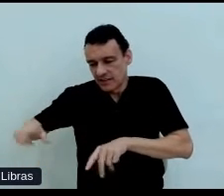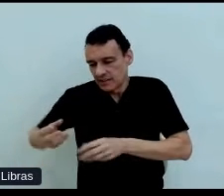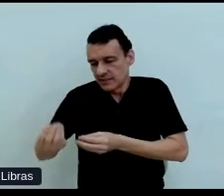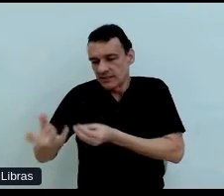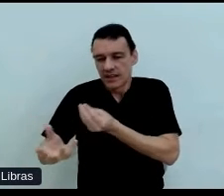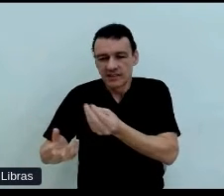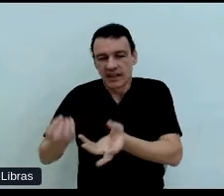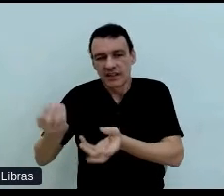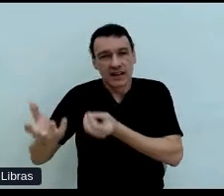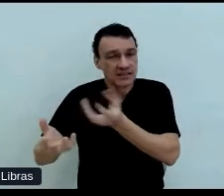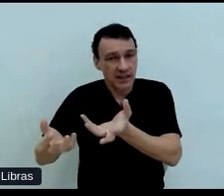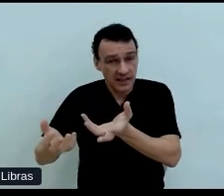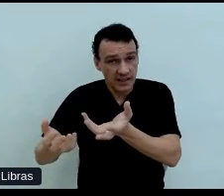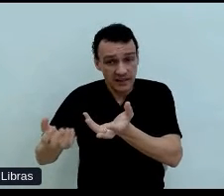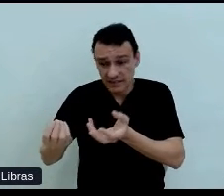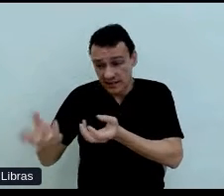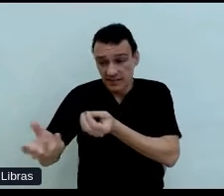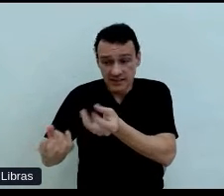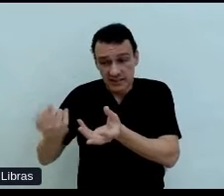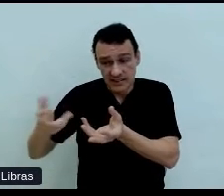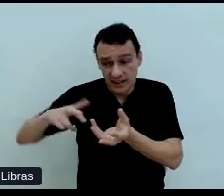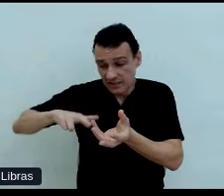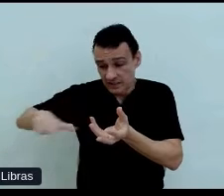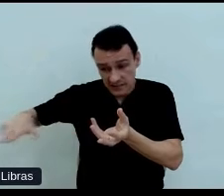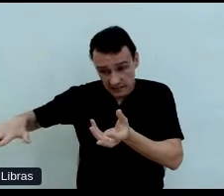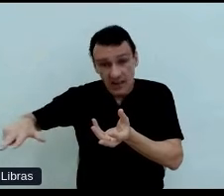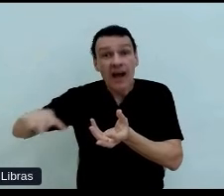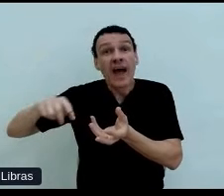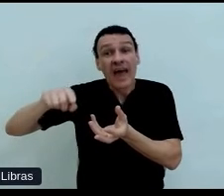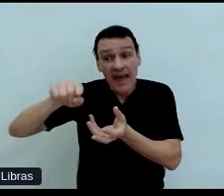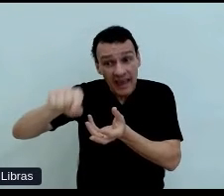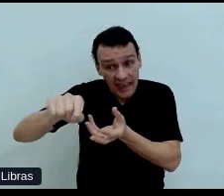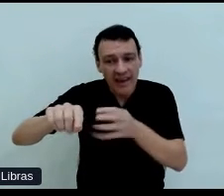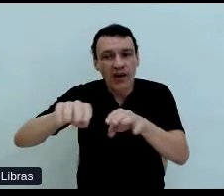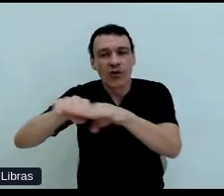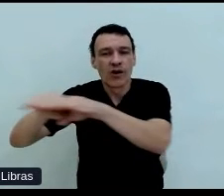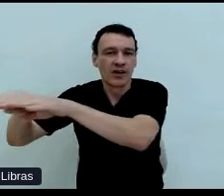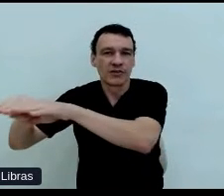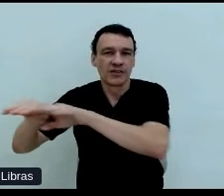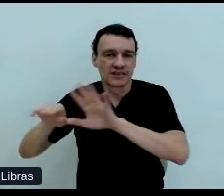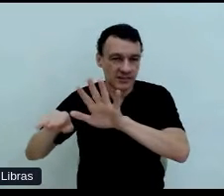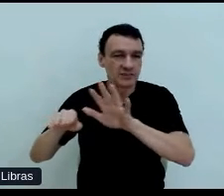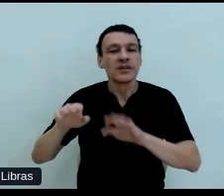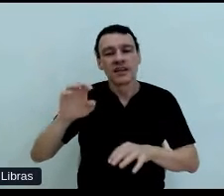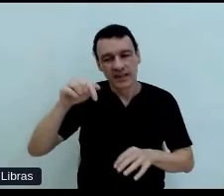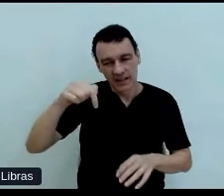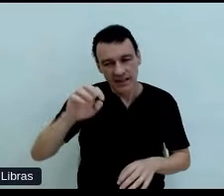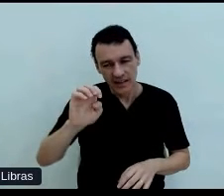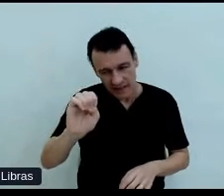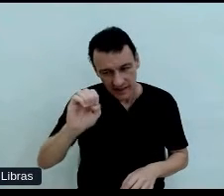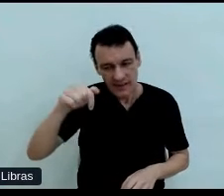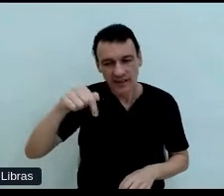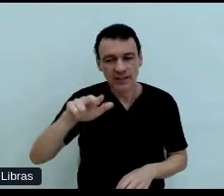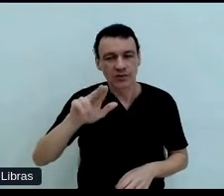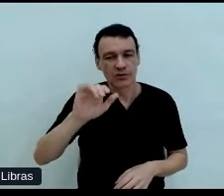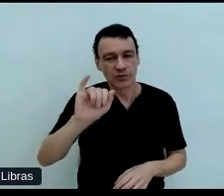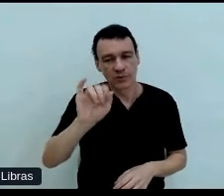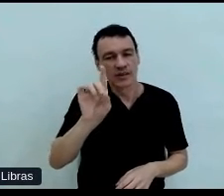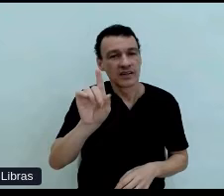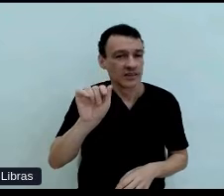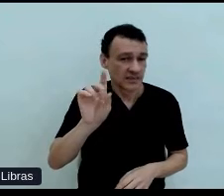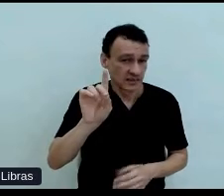imagens representa isso? Então, no caso, né, dessa situação do ponto do lado direito, onde